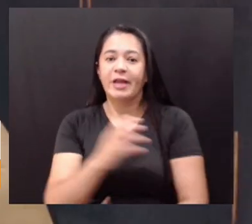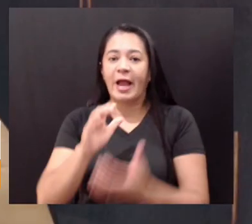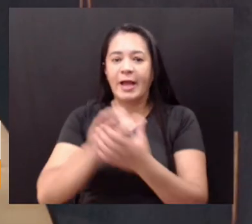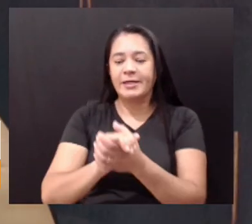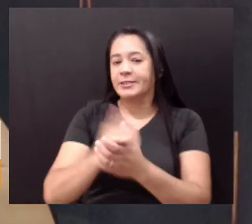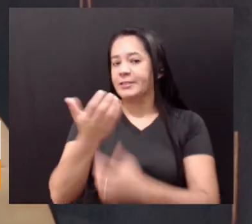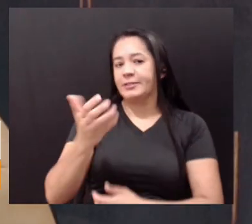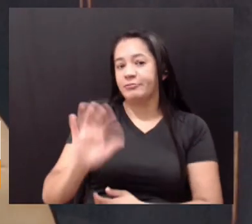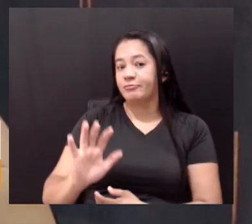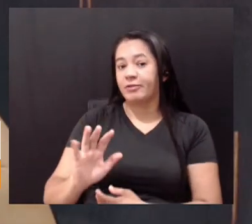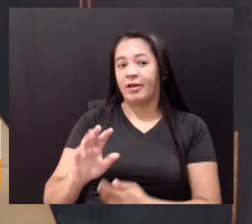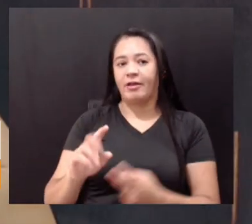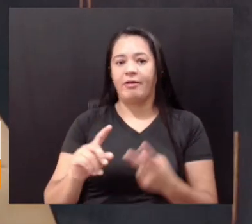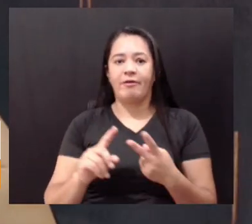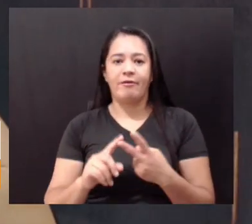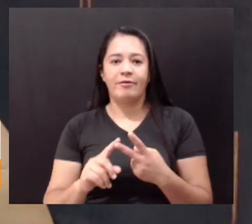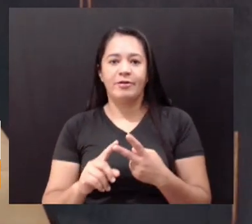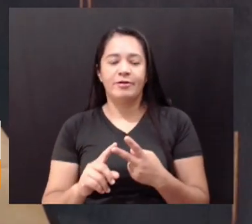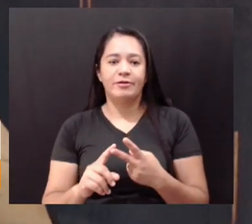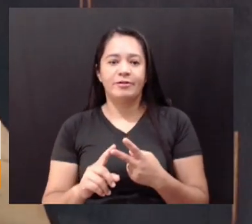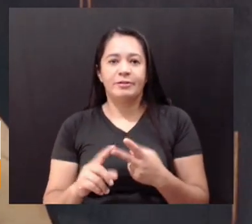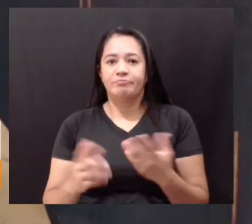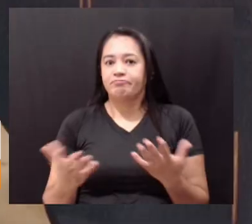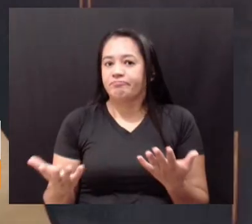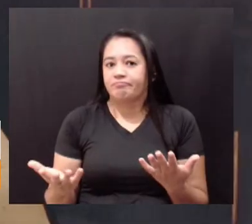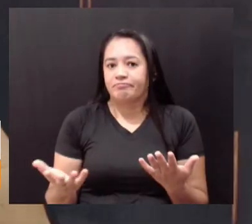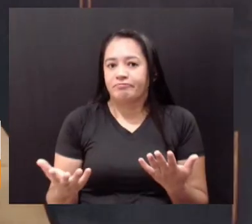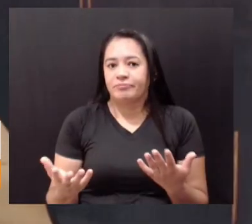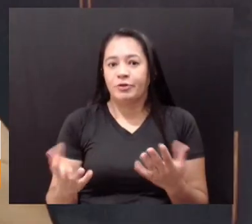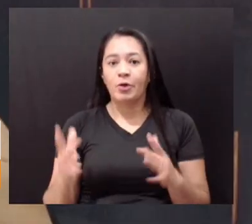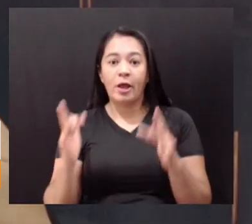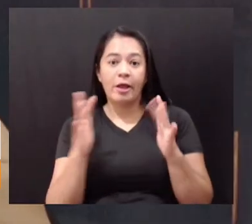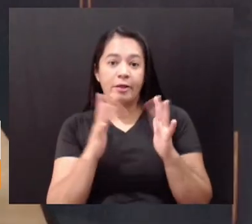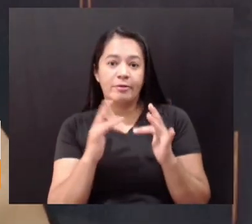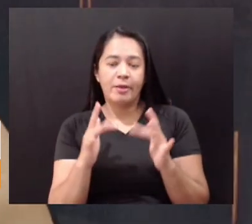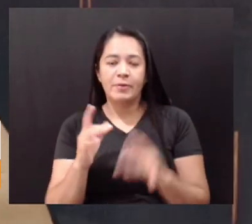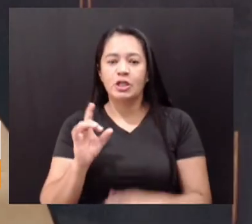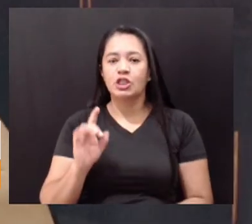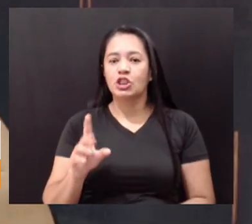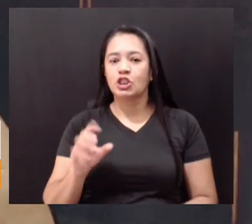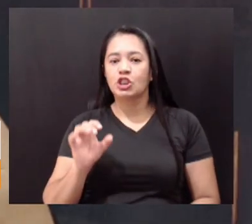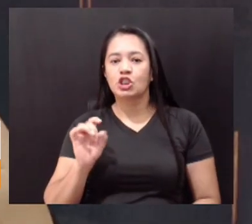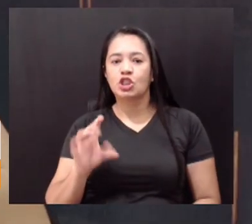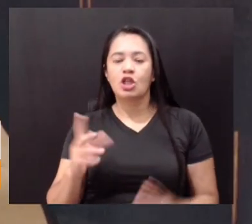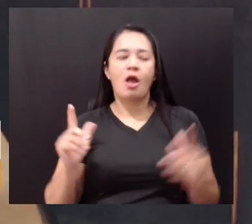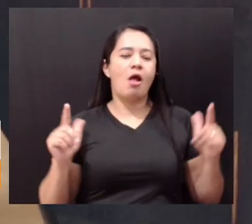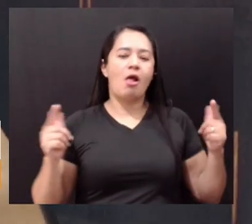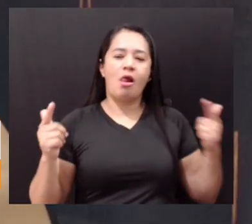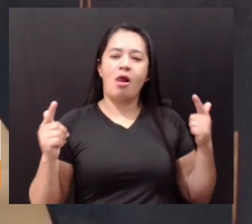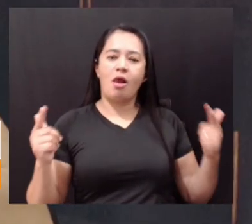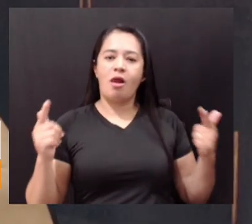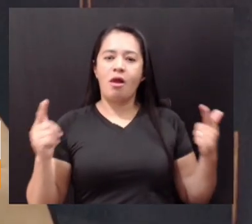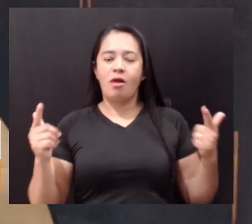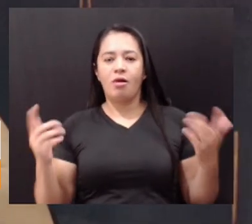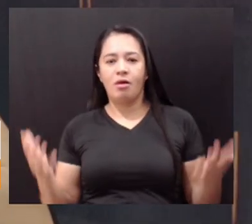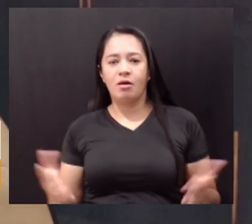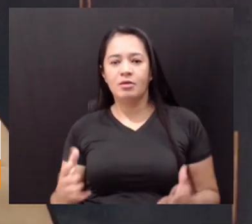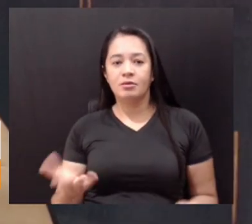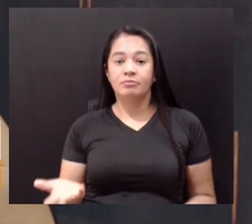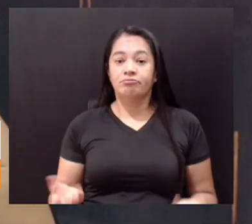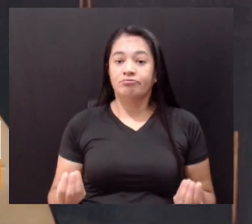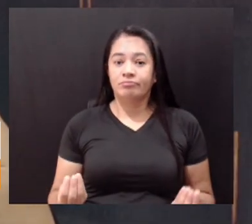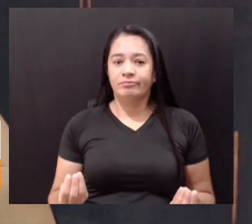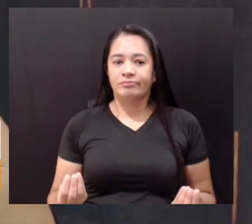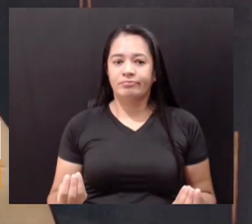uma relação amorosa, né, que quer só curtir, que quer só viver os prazeres da vida. Então sim, acho que